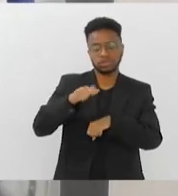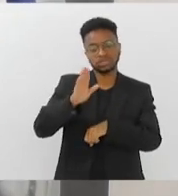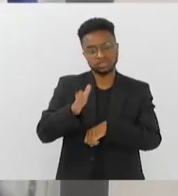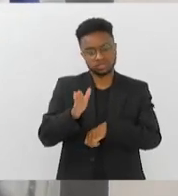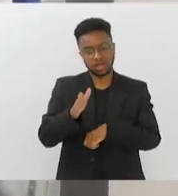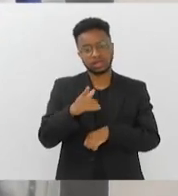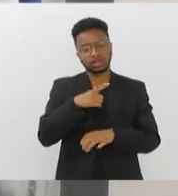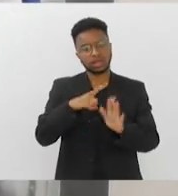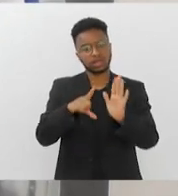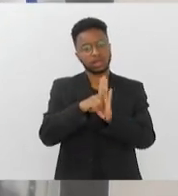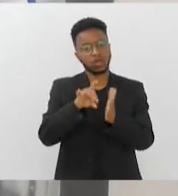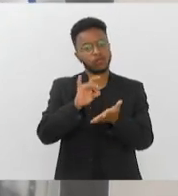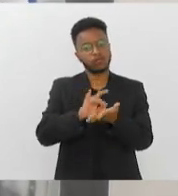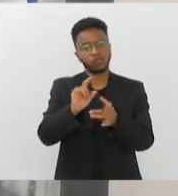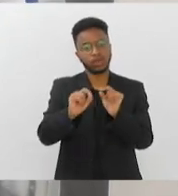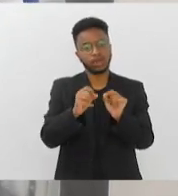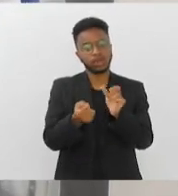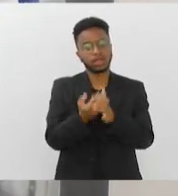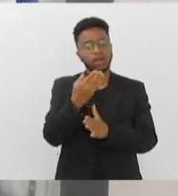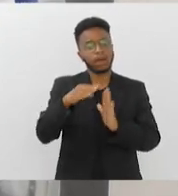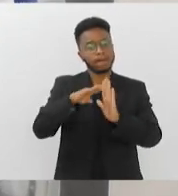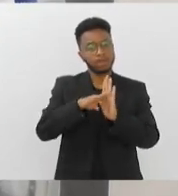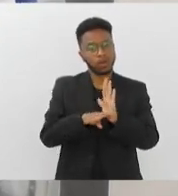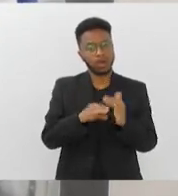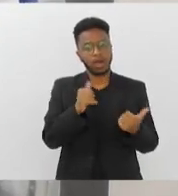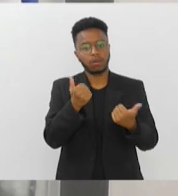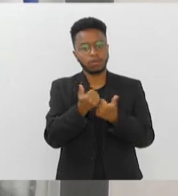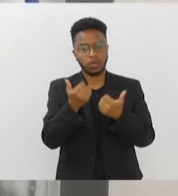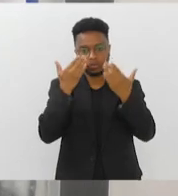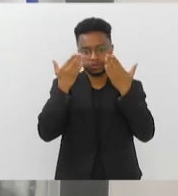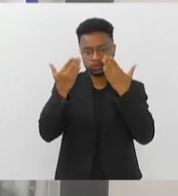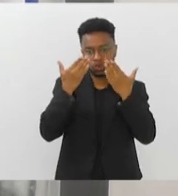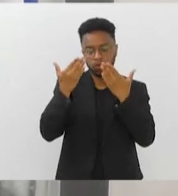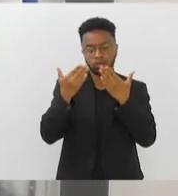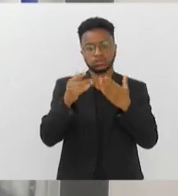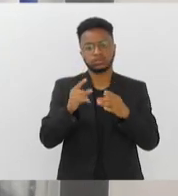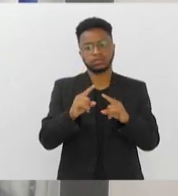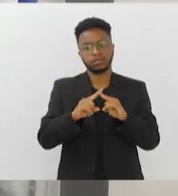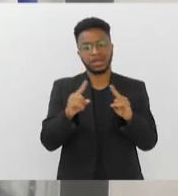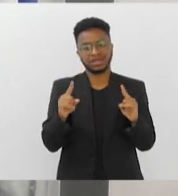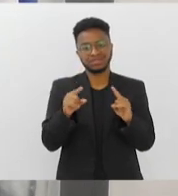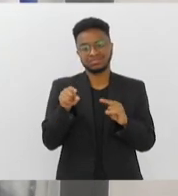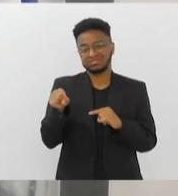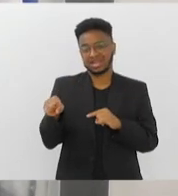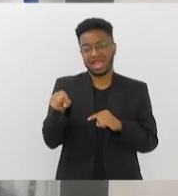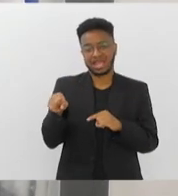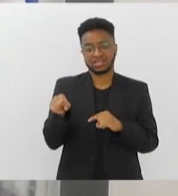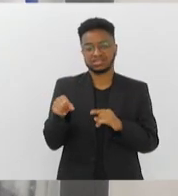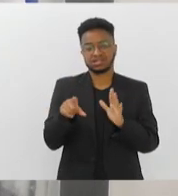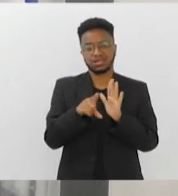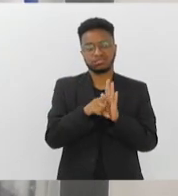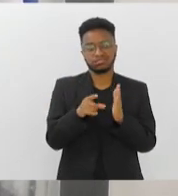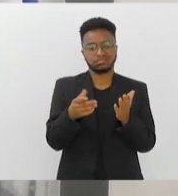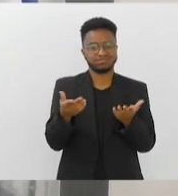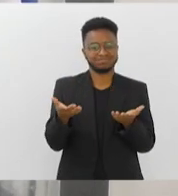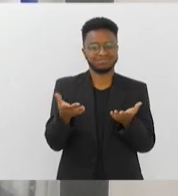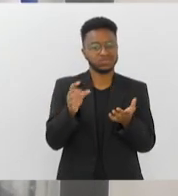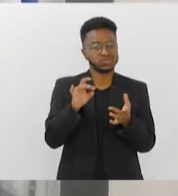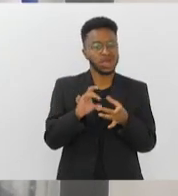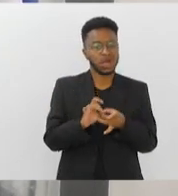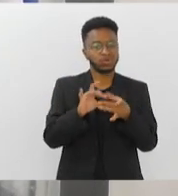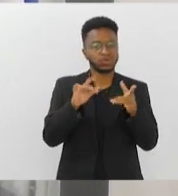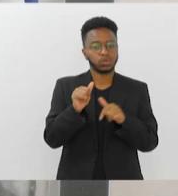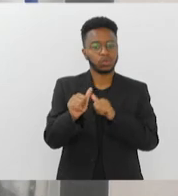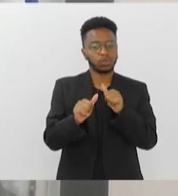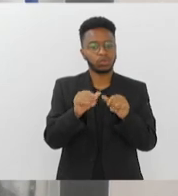lei original cria um programa amplo de apoio psicológico e tal. Mas essa, especificamente, autoriza mudar